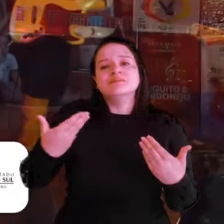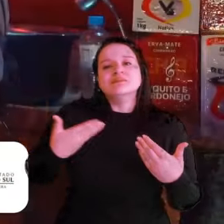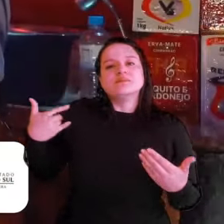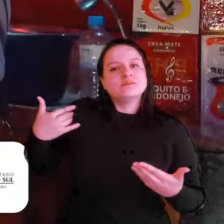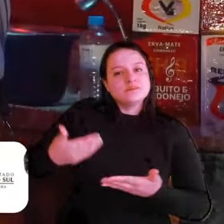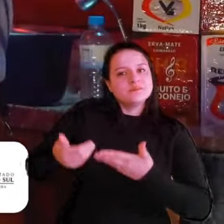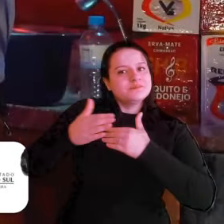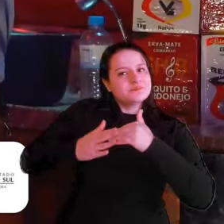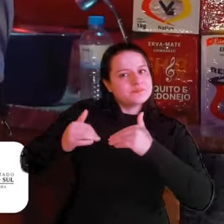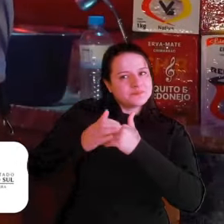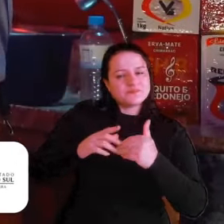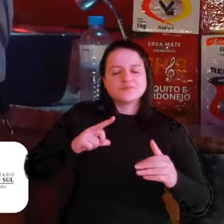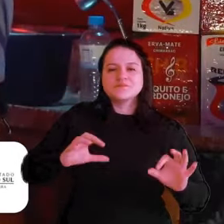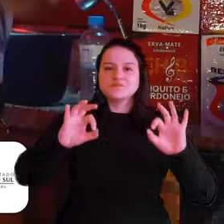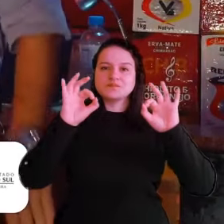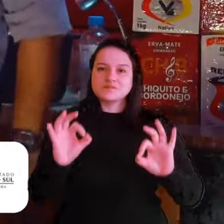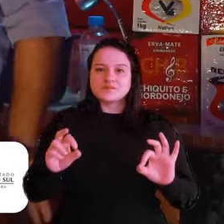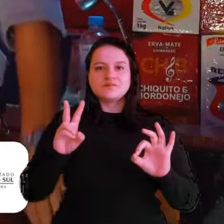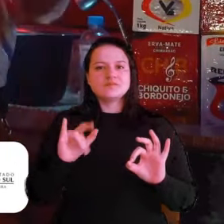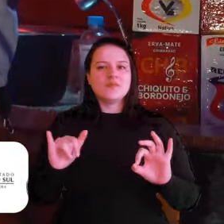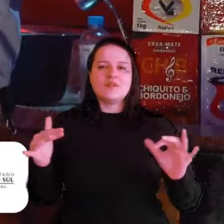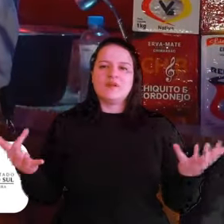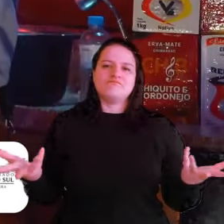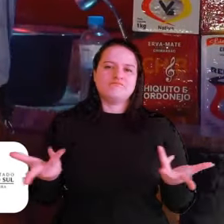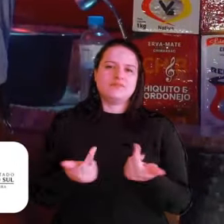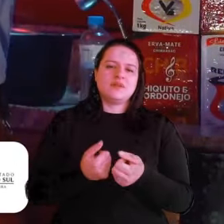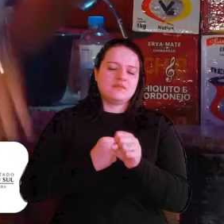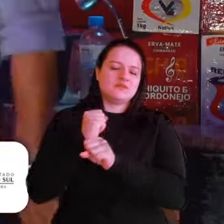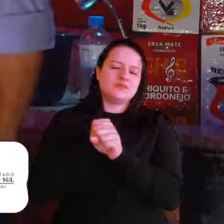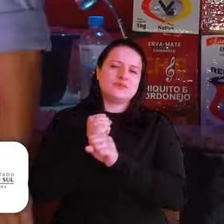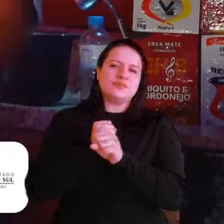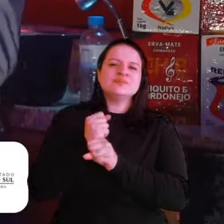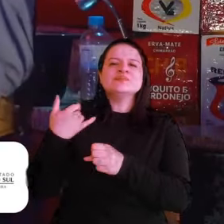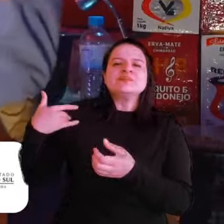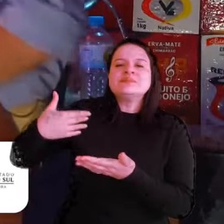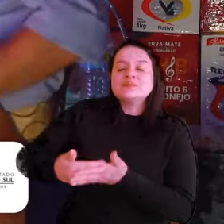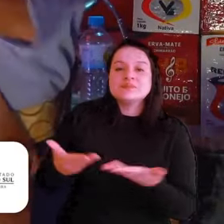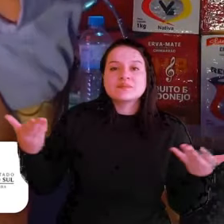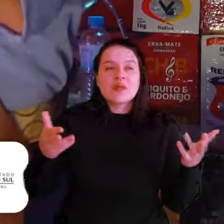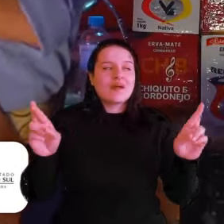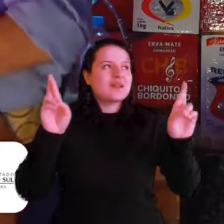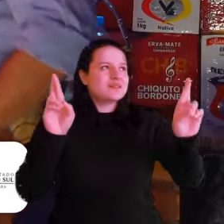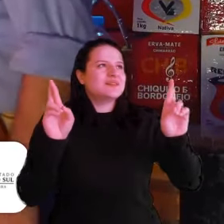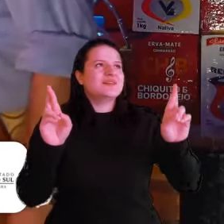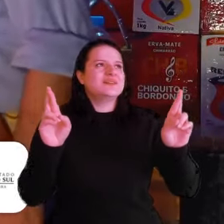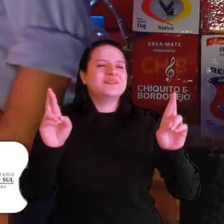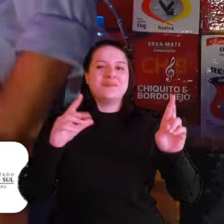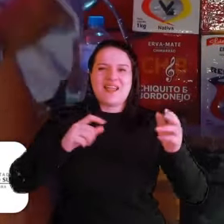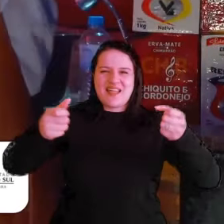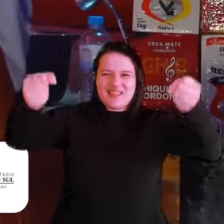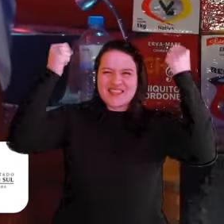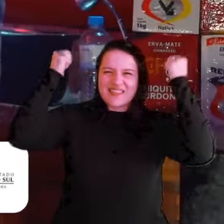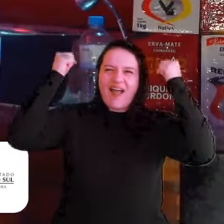nossa amizade, Marizade, e nosso carinho. E que com certeza será muito e muitos anos. Nós vamos torcendo para esse time, né?